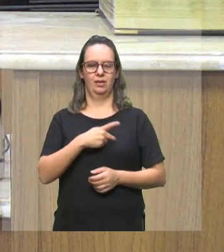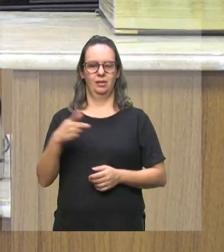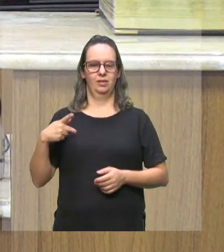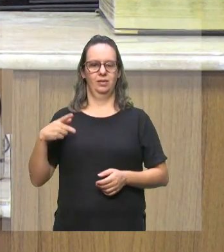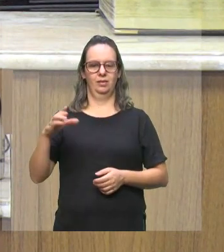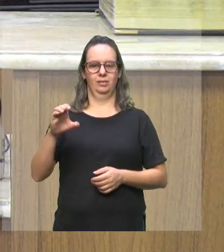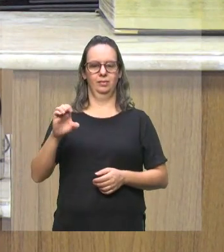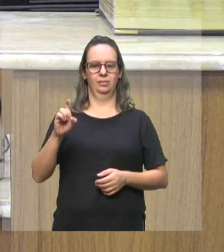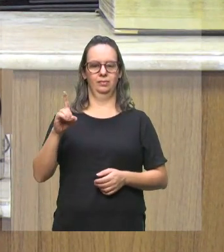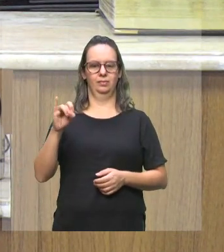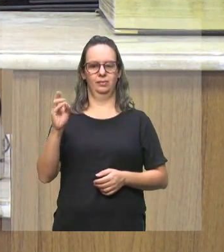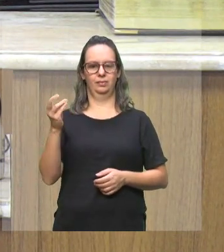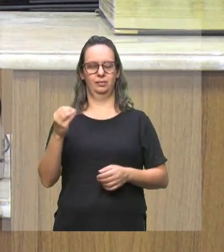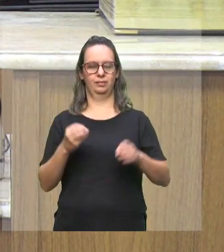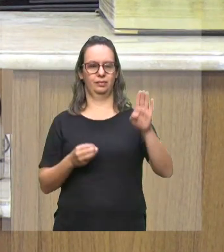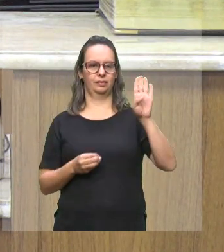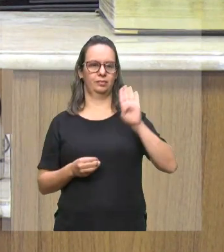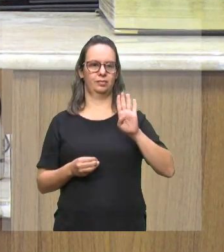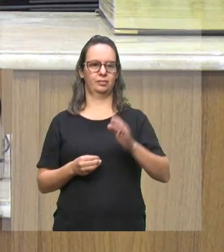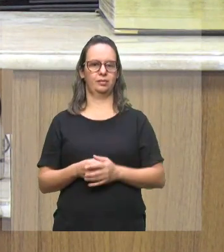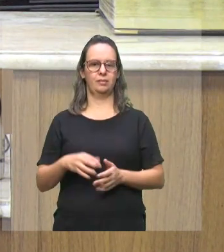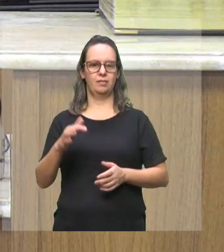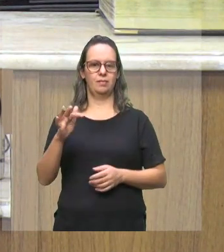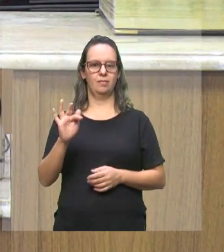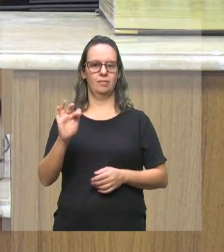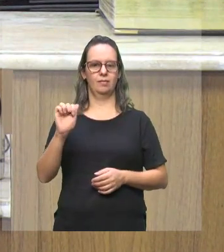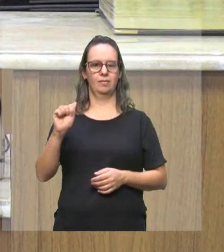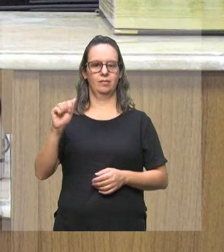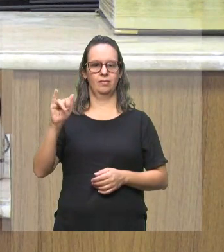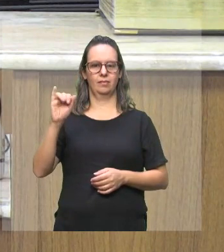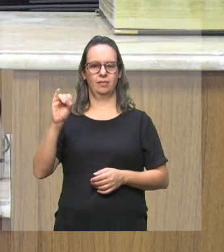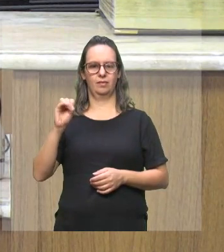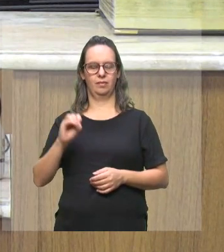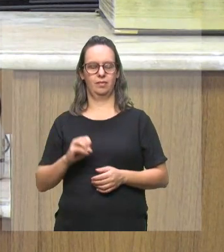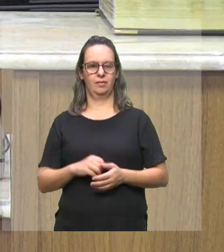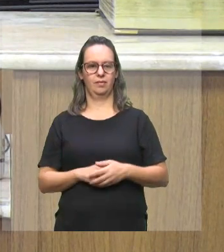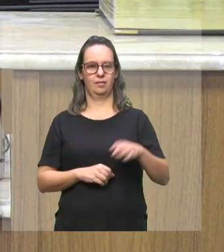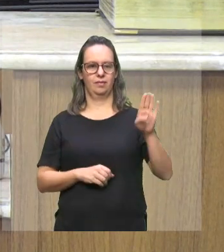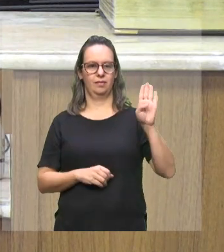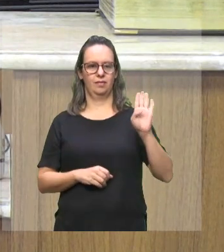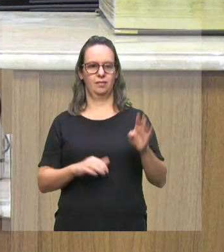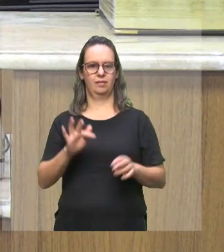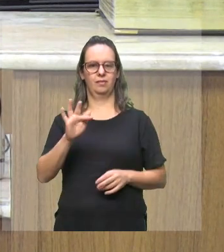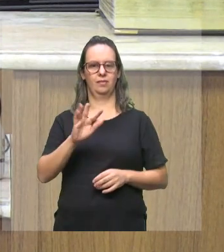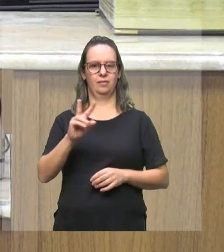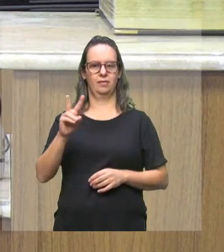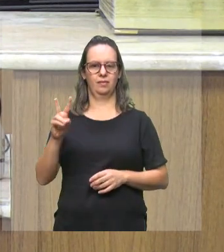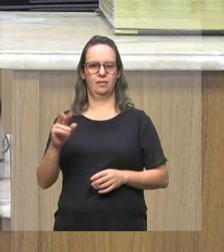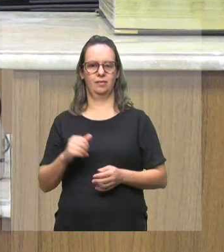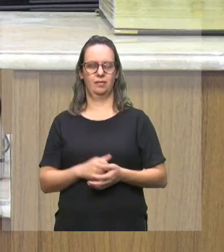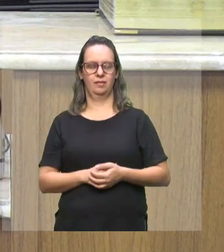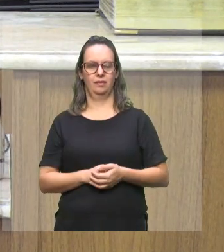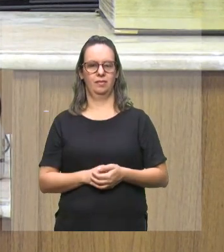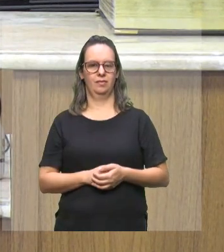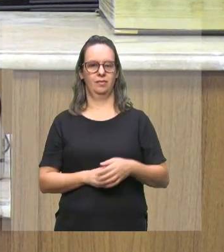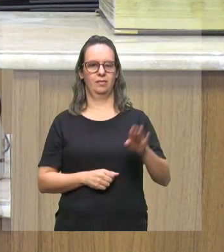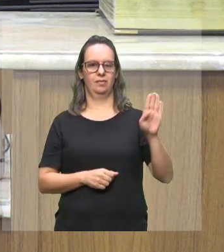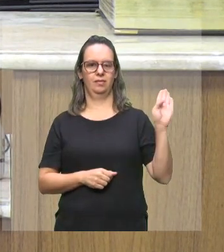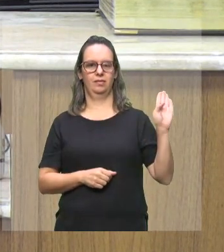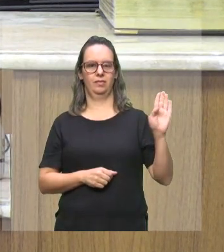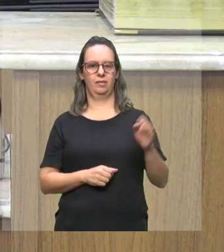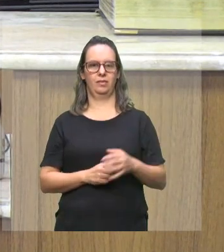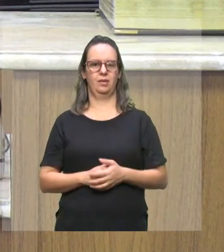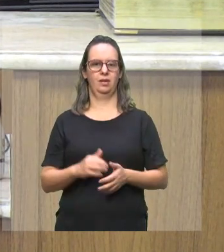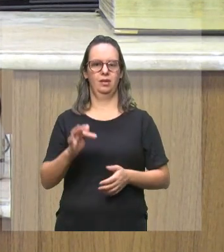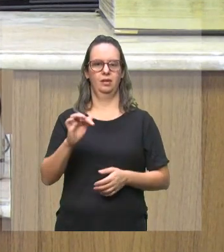Souza. Presente. Fábio Alex Nunes. Fabinho Alerta Verbal, presente. Fernando Vieira. Fernando Vieira, presente.